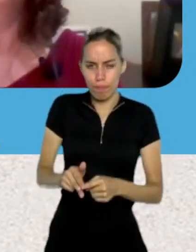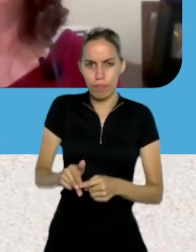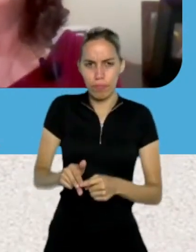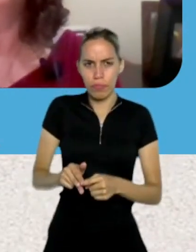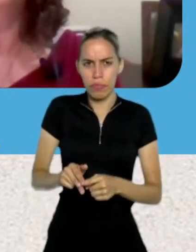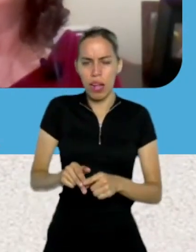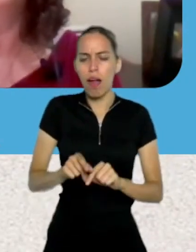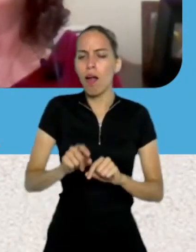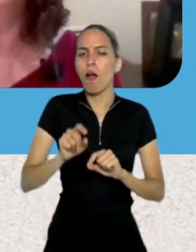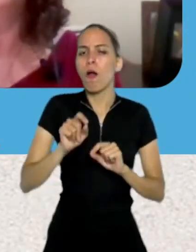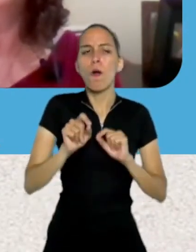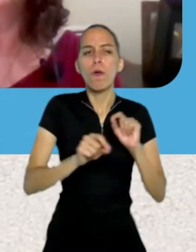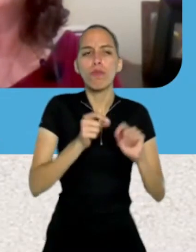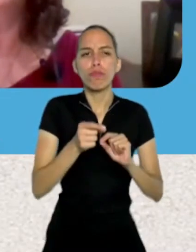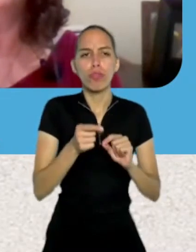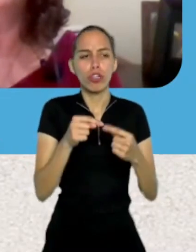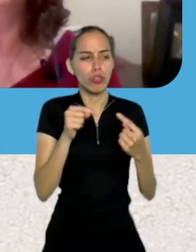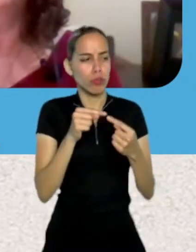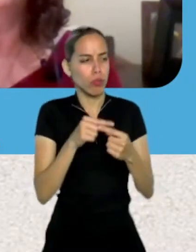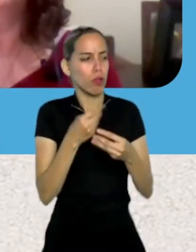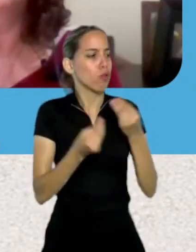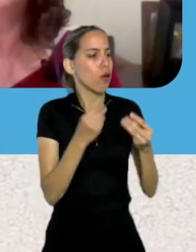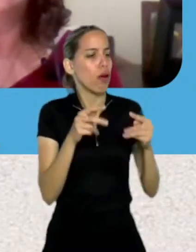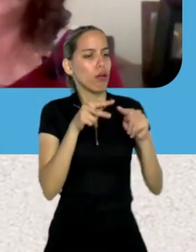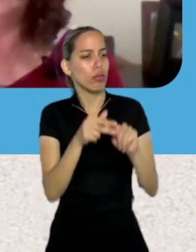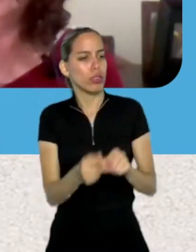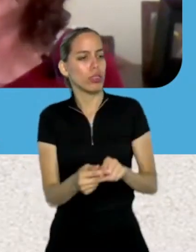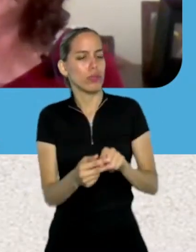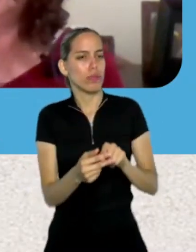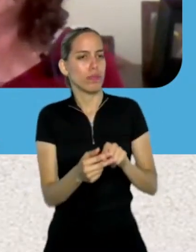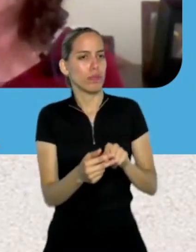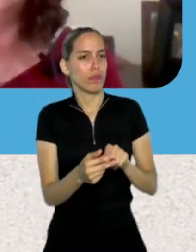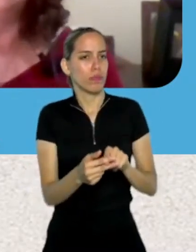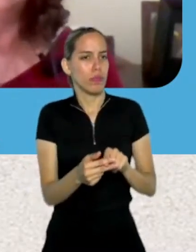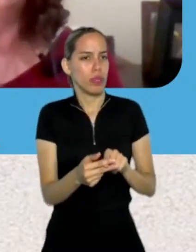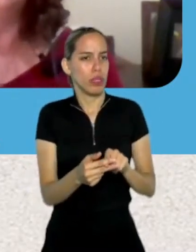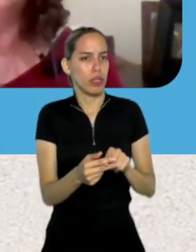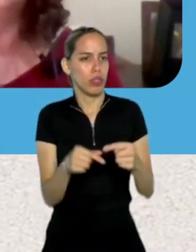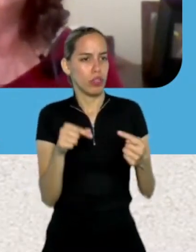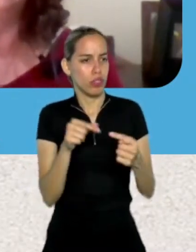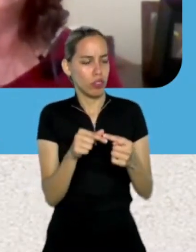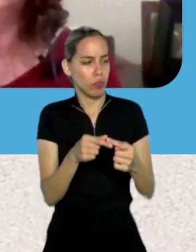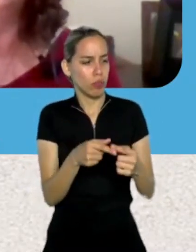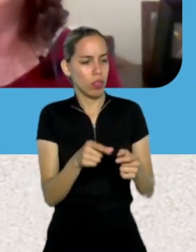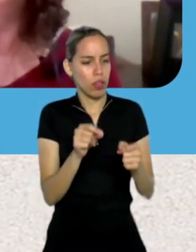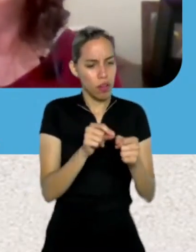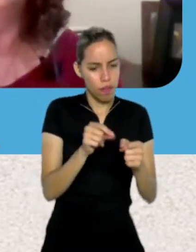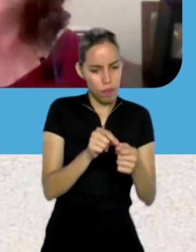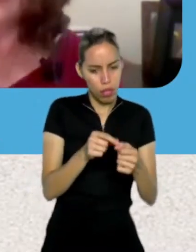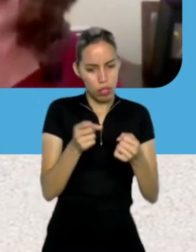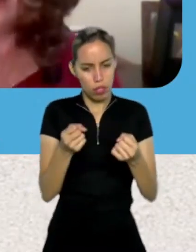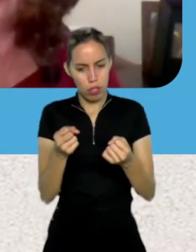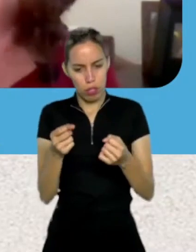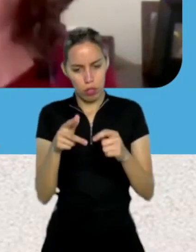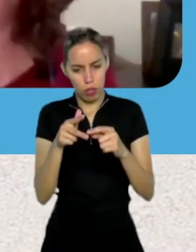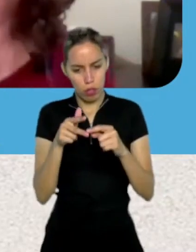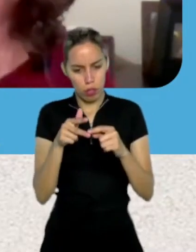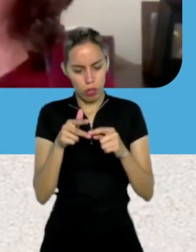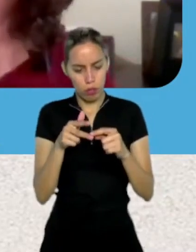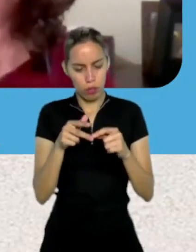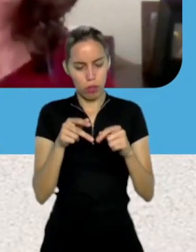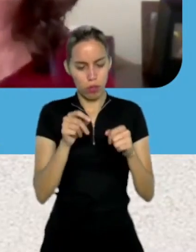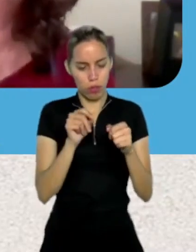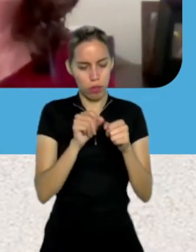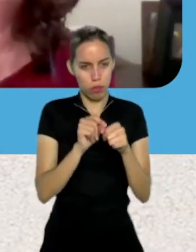Como que é seu processo de lapidação do poema? Você faz o poema, você deixa ele maturar um pouco? Sim, Como